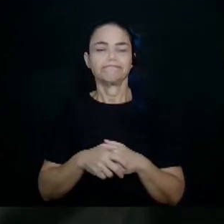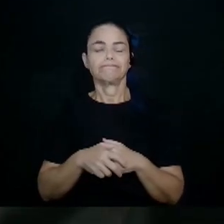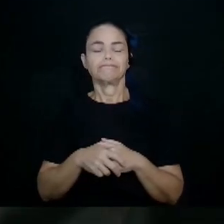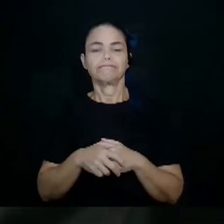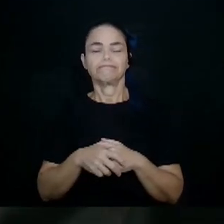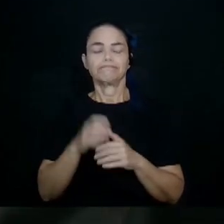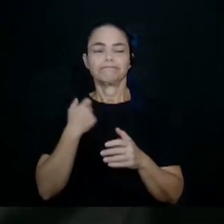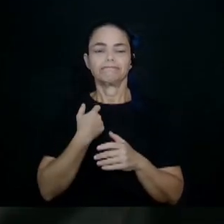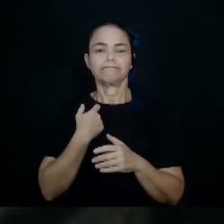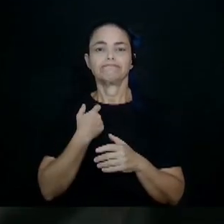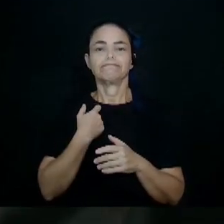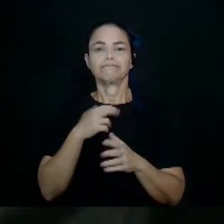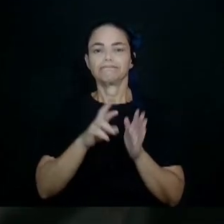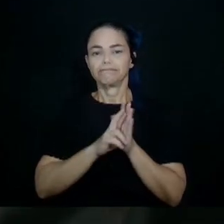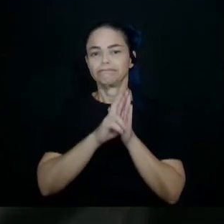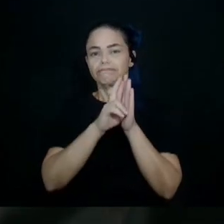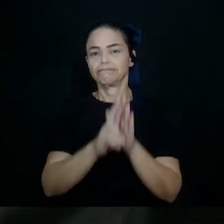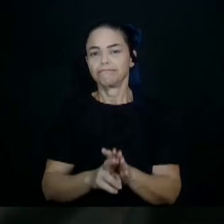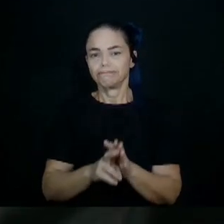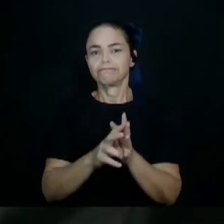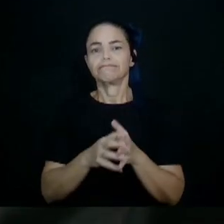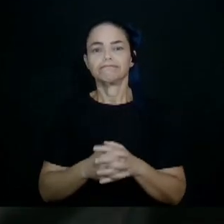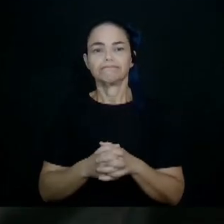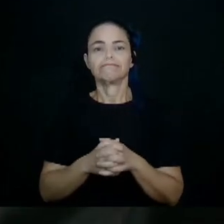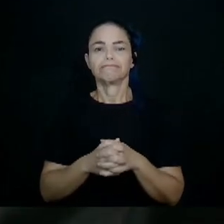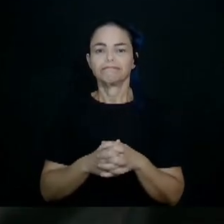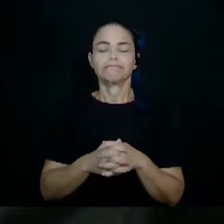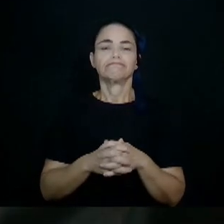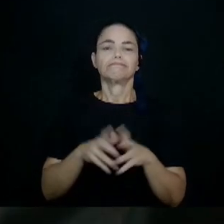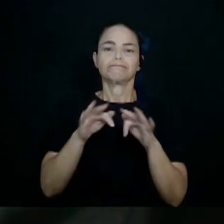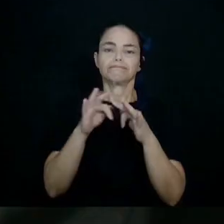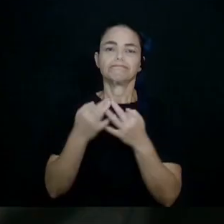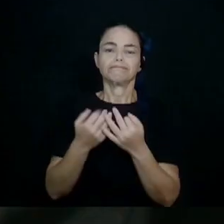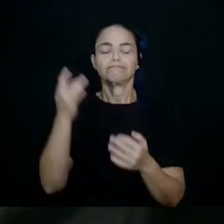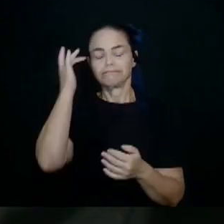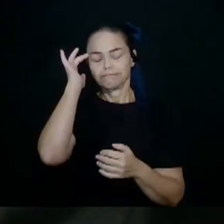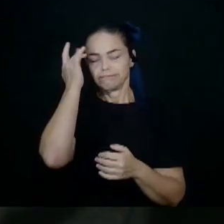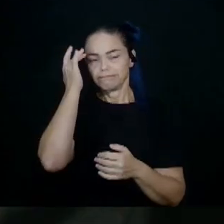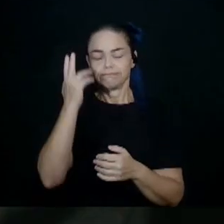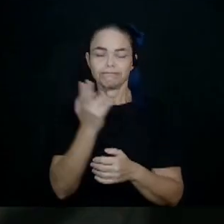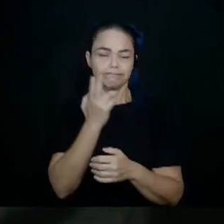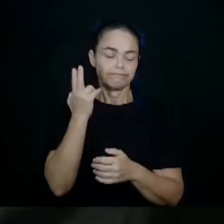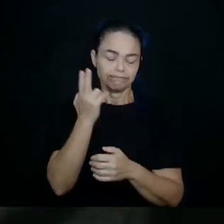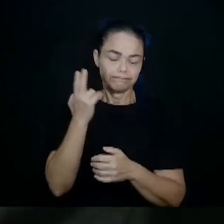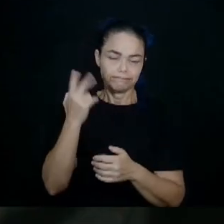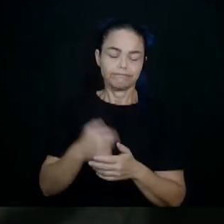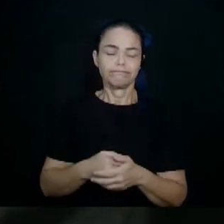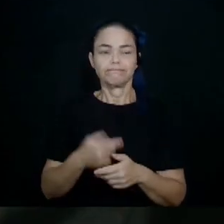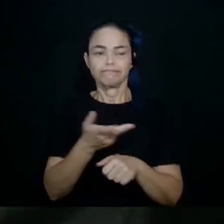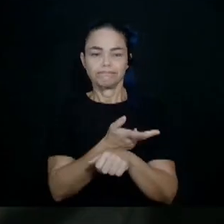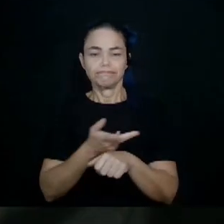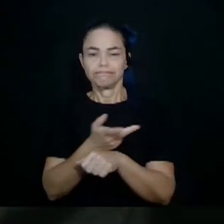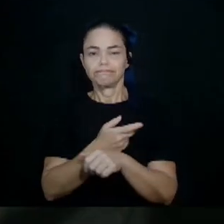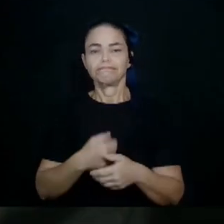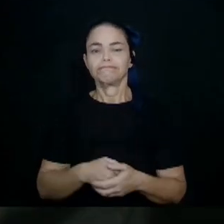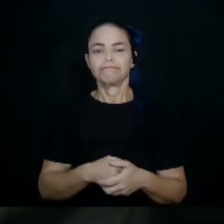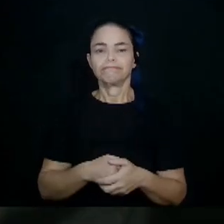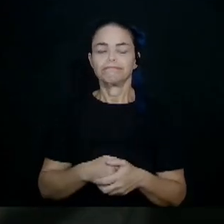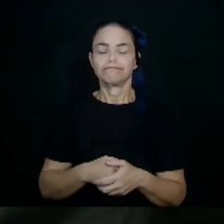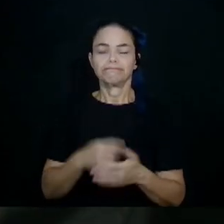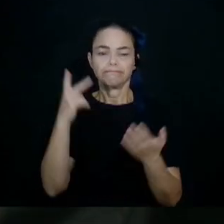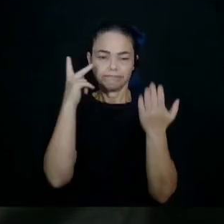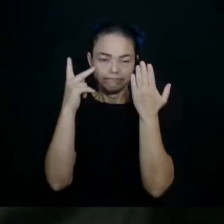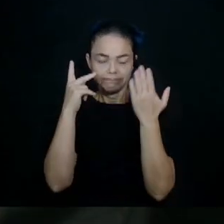já representa algo que a família acha que não tem mais o que fazer, então vai procurar, né, um psiquiatra, um